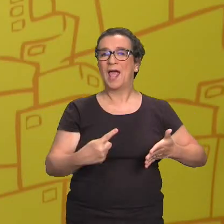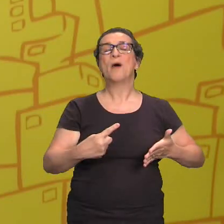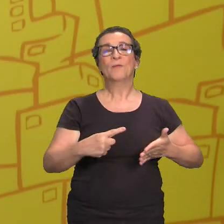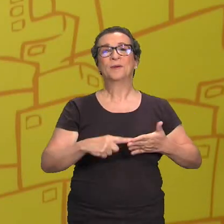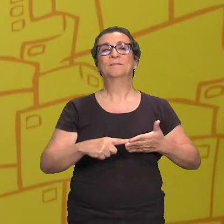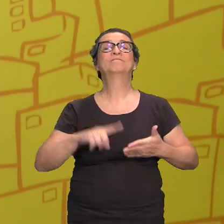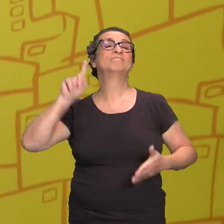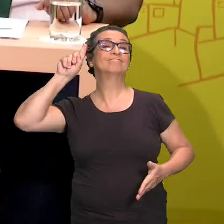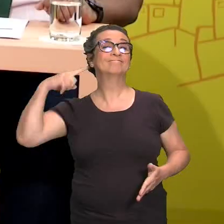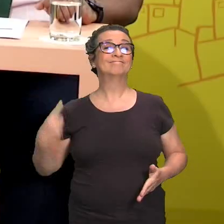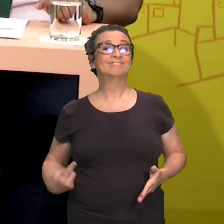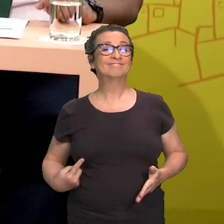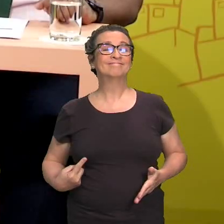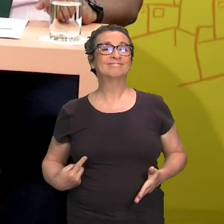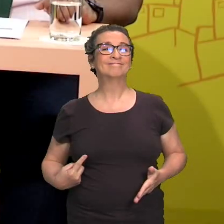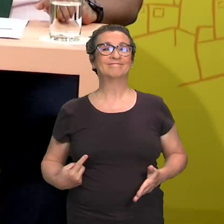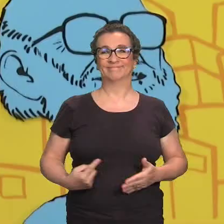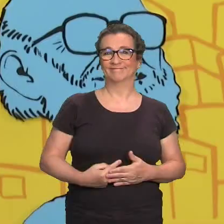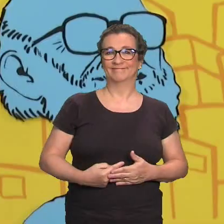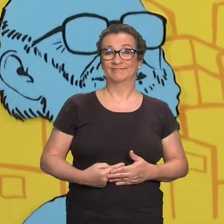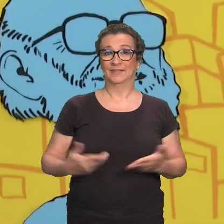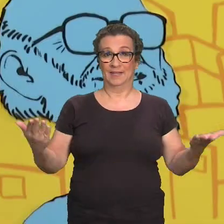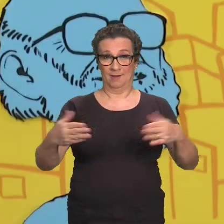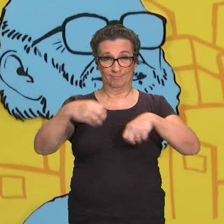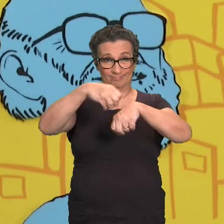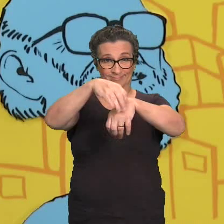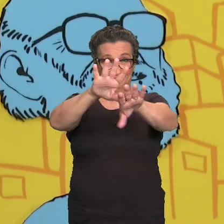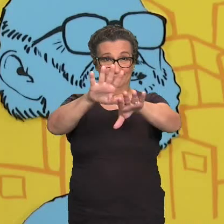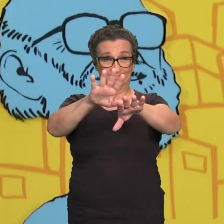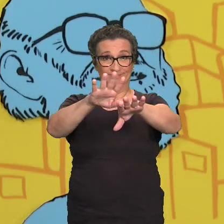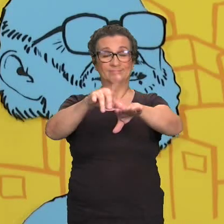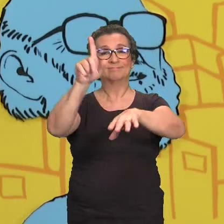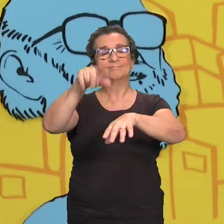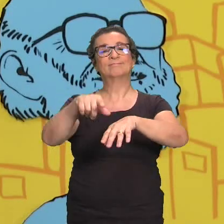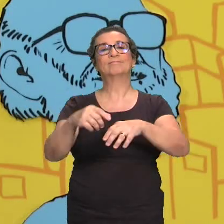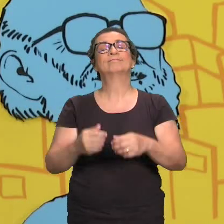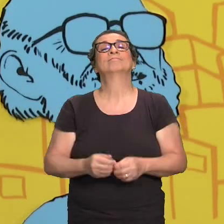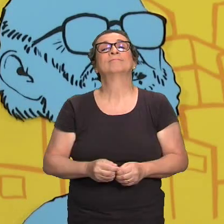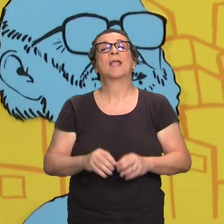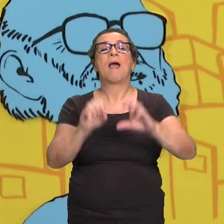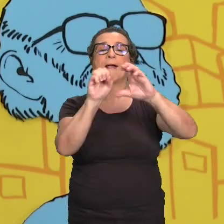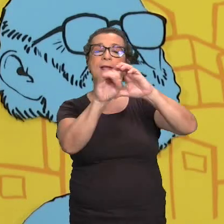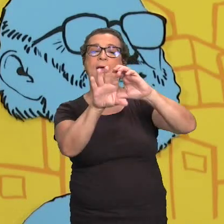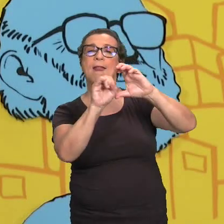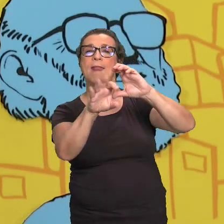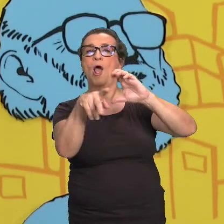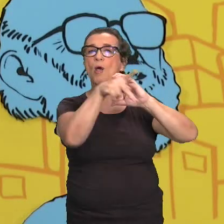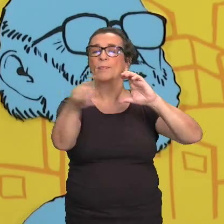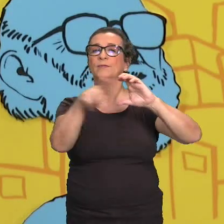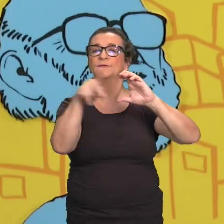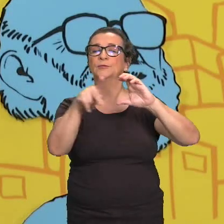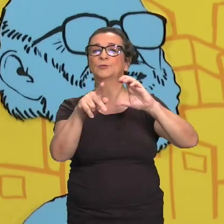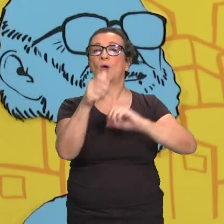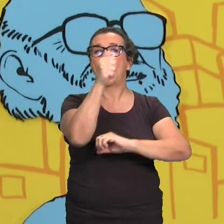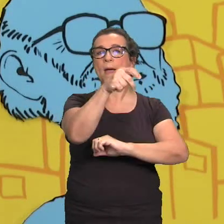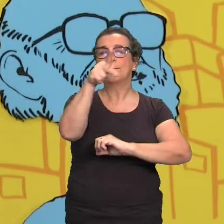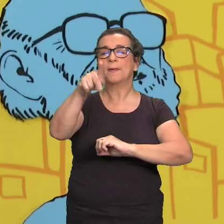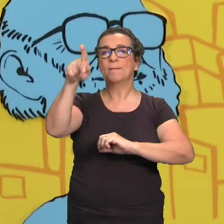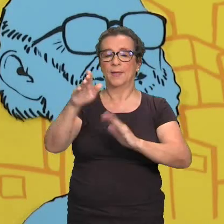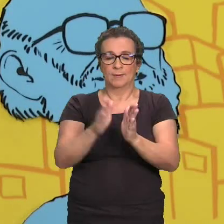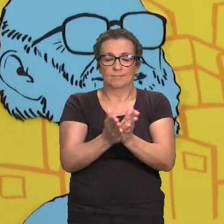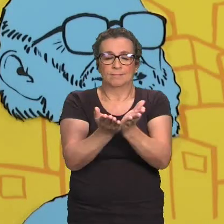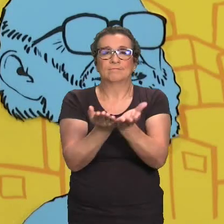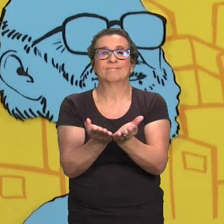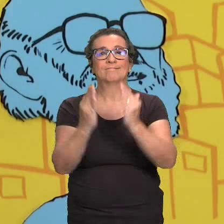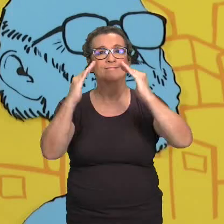Maria José Amaral. Essa transmissão está sendo feita pelo canal do professor no aplicativo Rio Educa em Casa e pelo